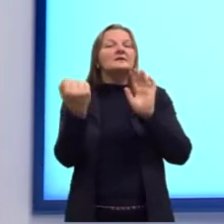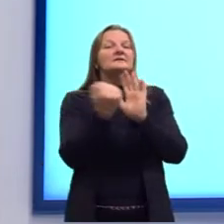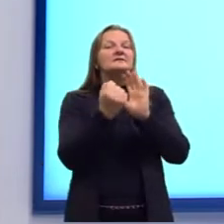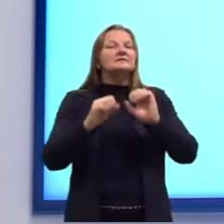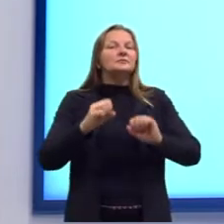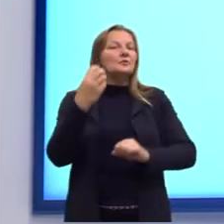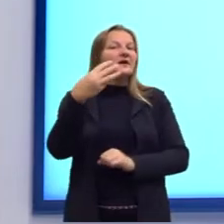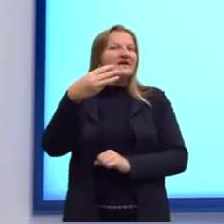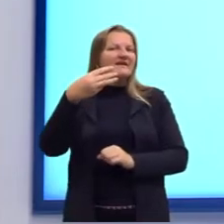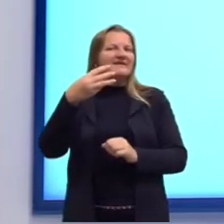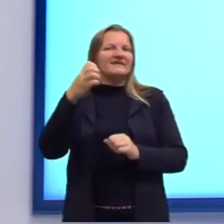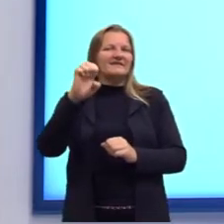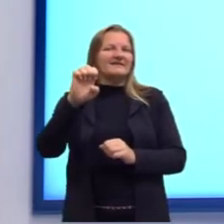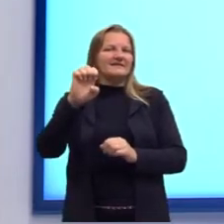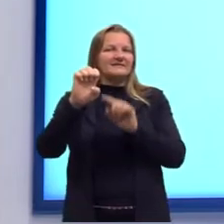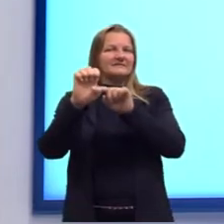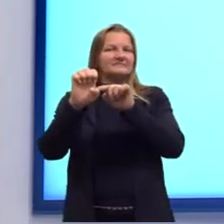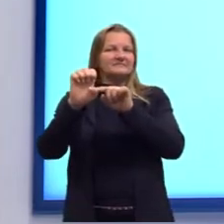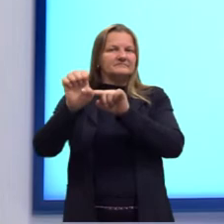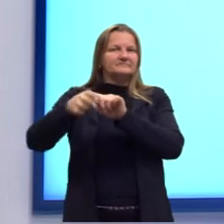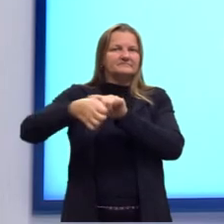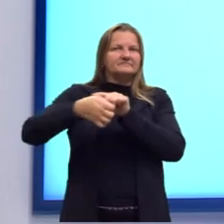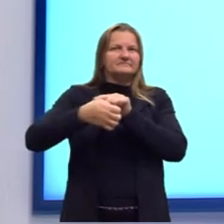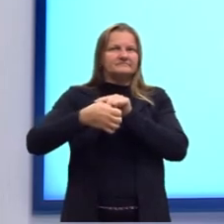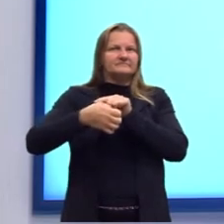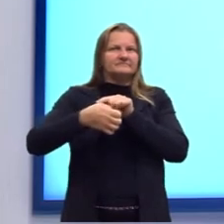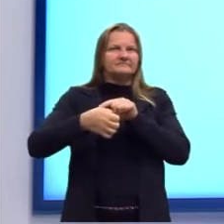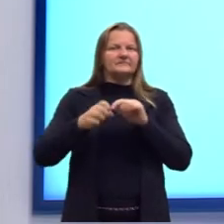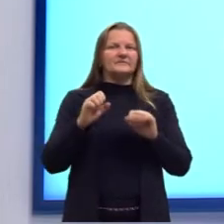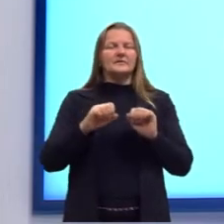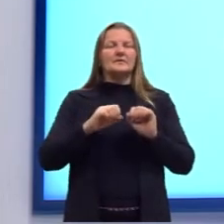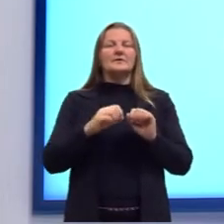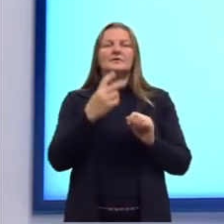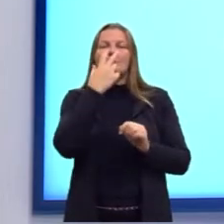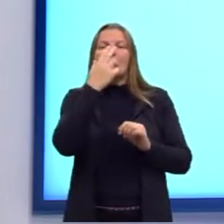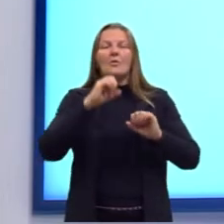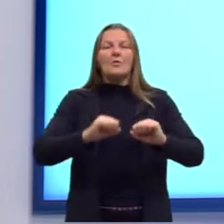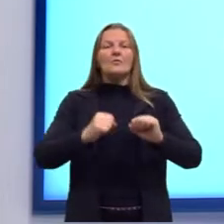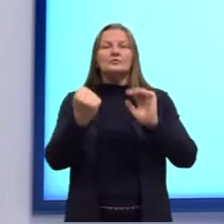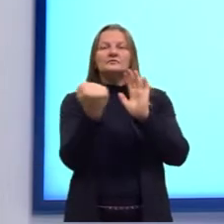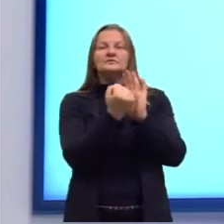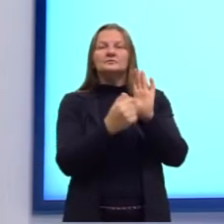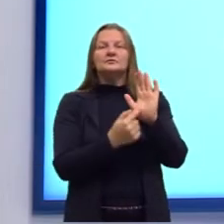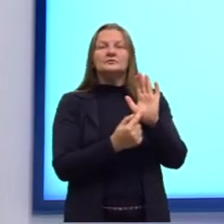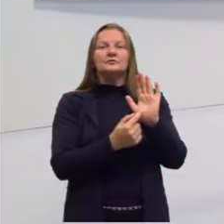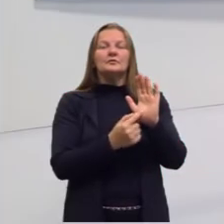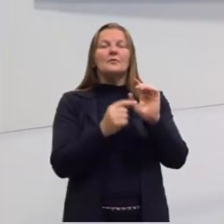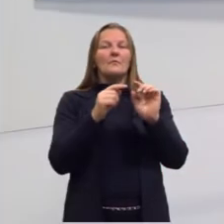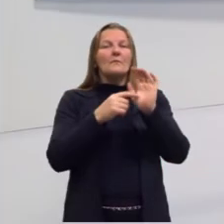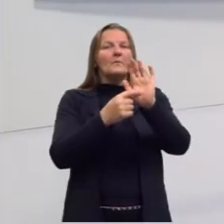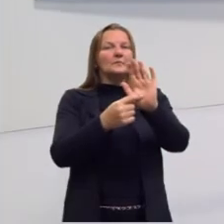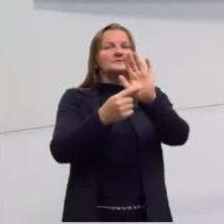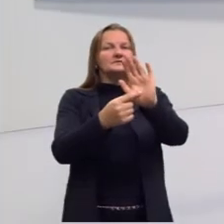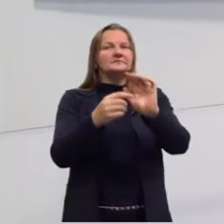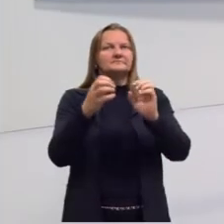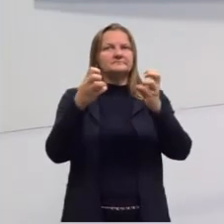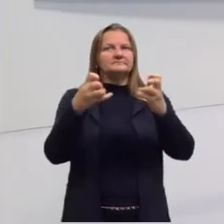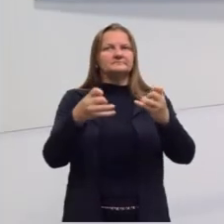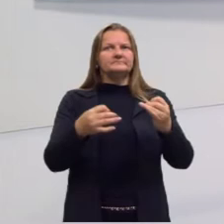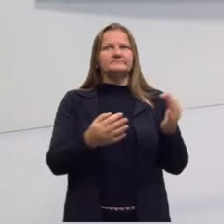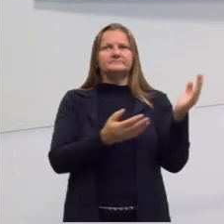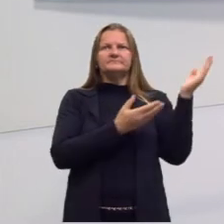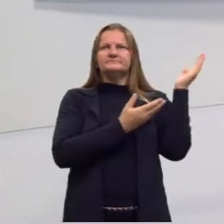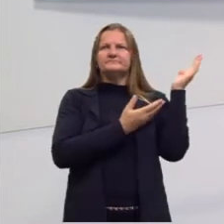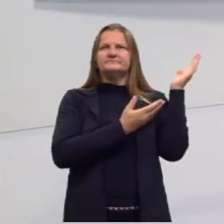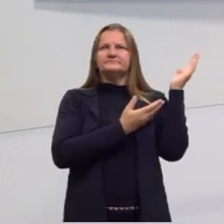eletromotriz ele é o símbolo desta grandeza aqui mas calma primeira coisa importante sobre ela é